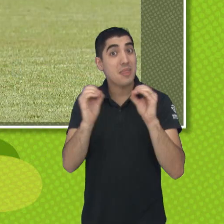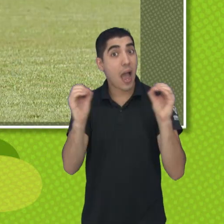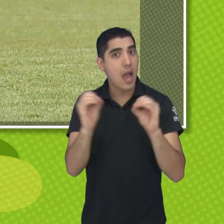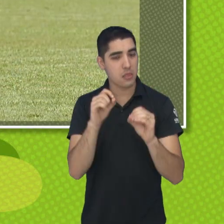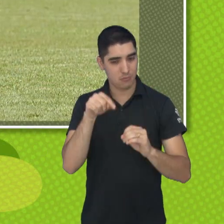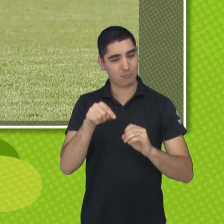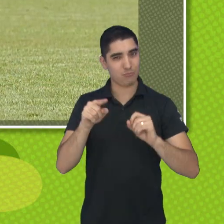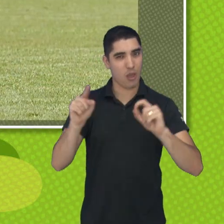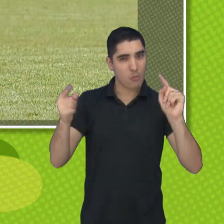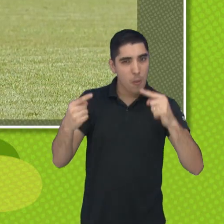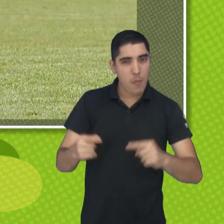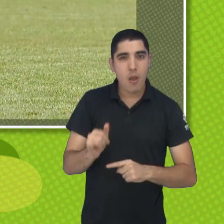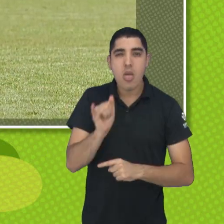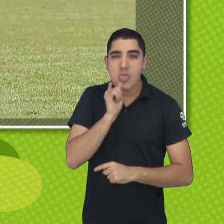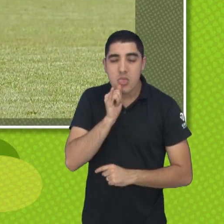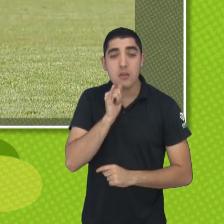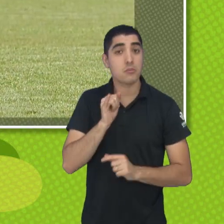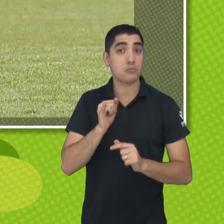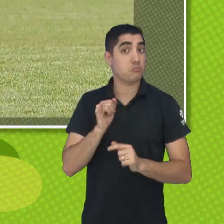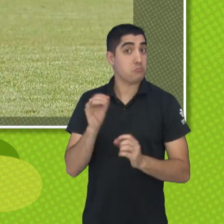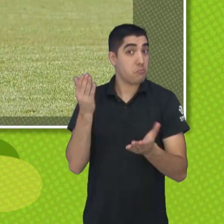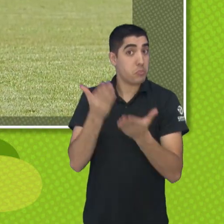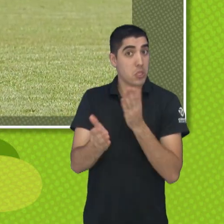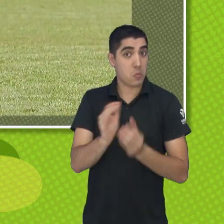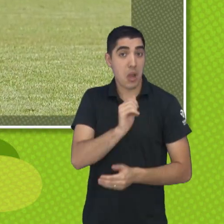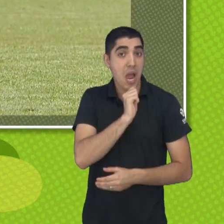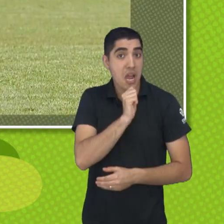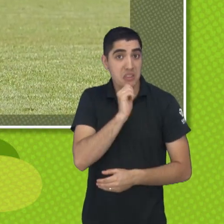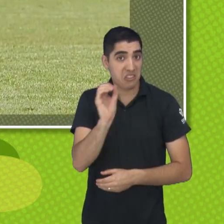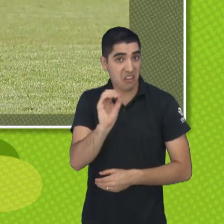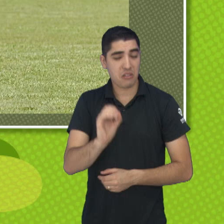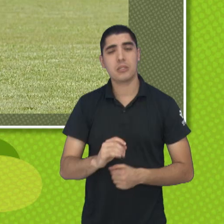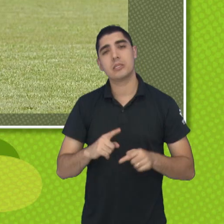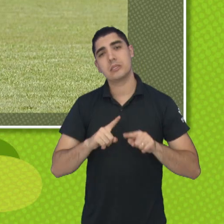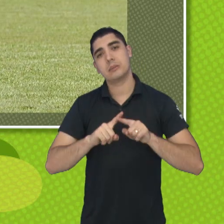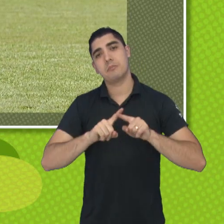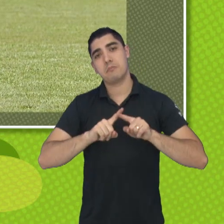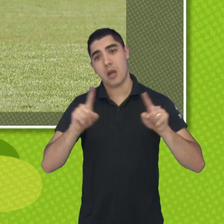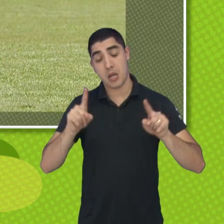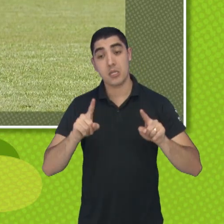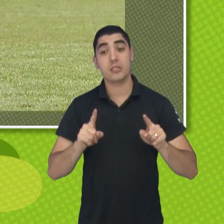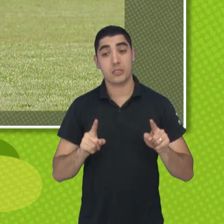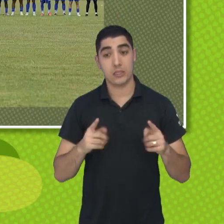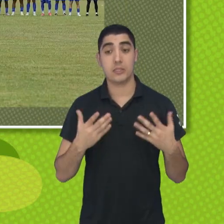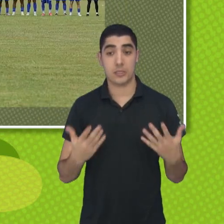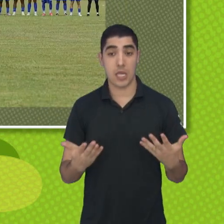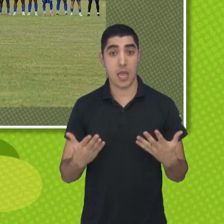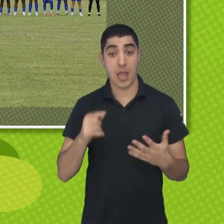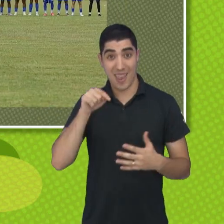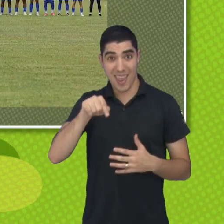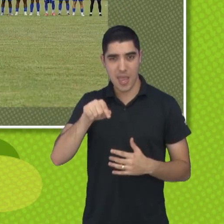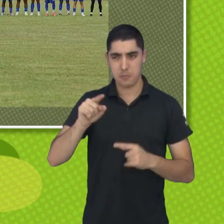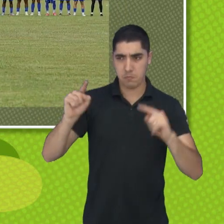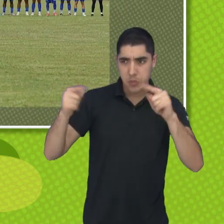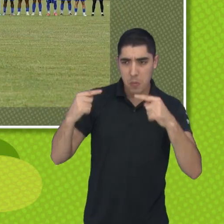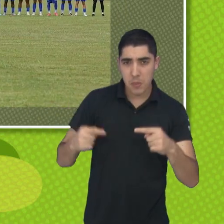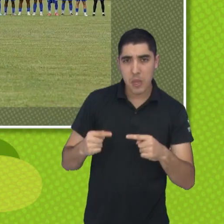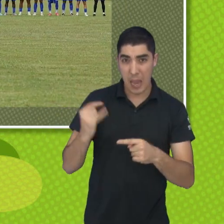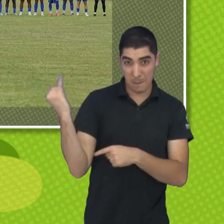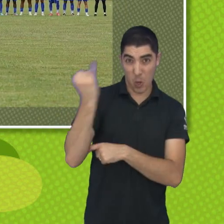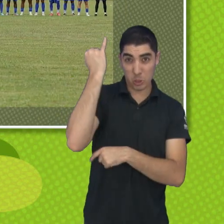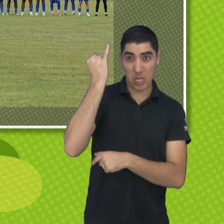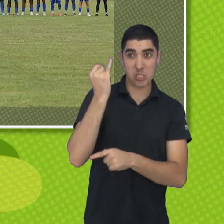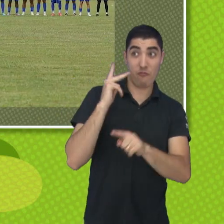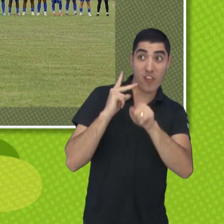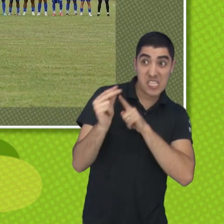treinos. Mas além do resultado, né, essas questões esses testes vão além do resultado.